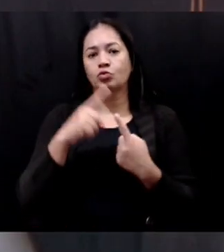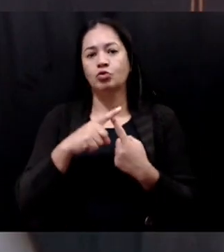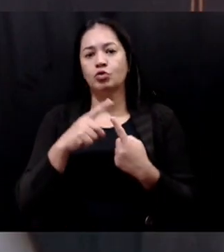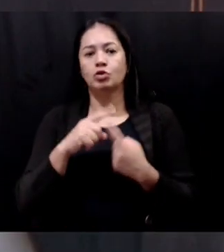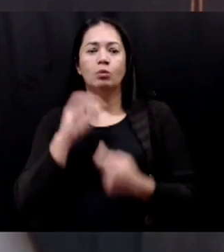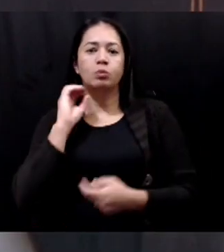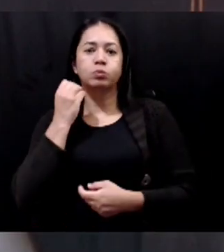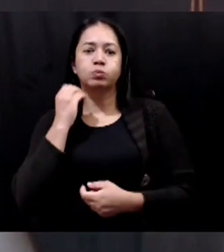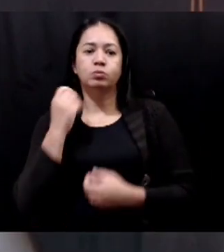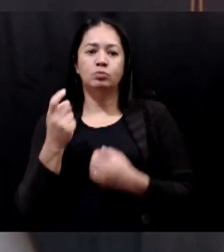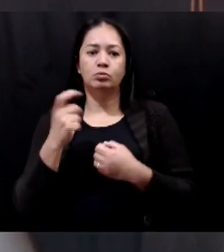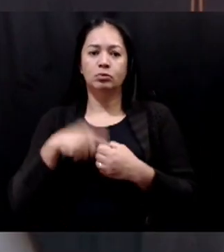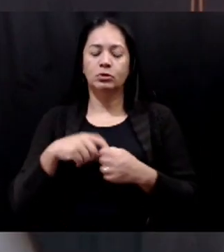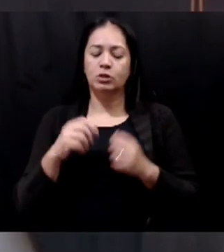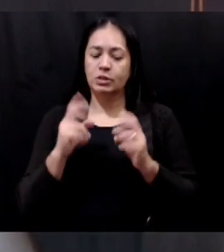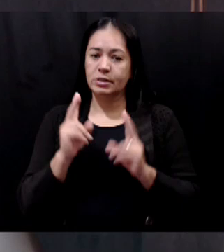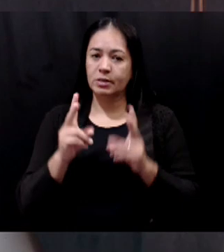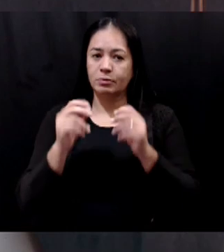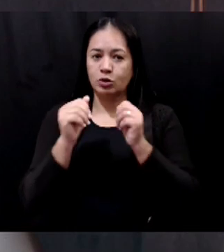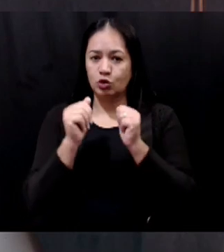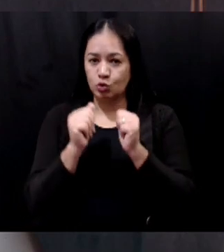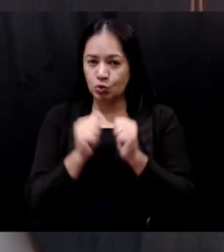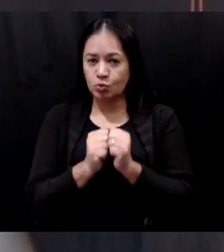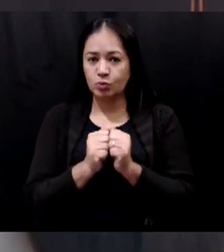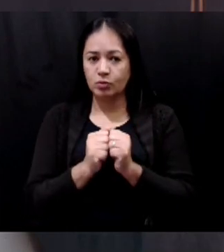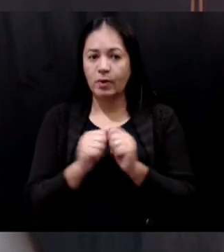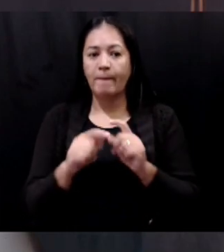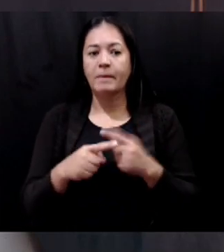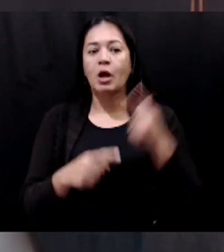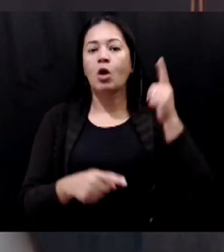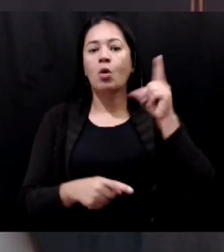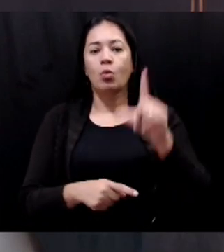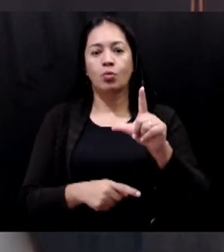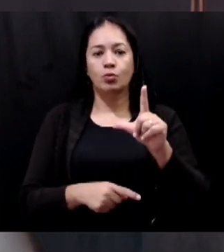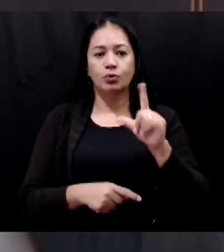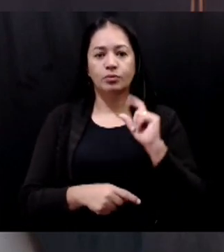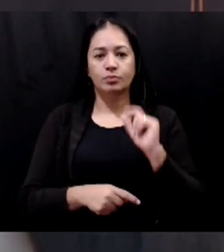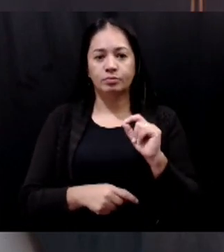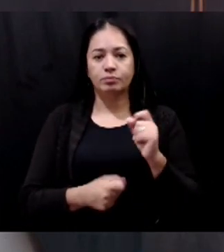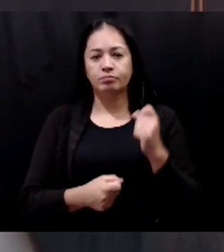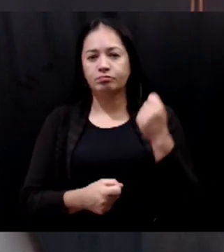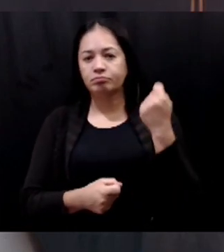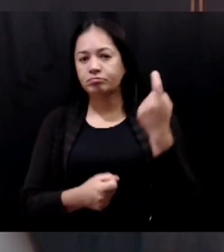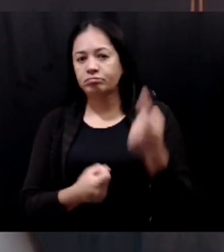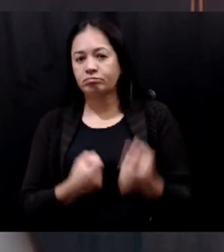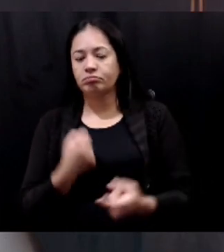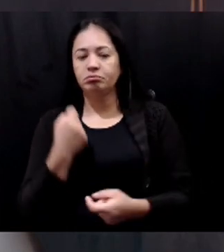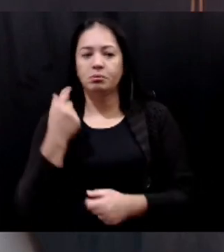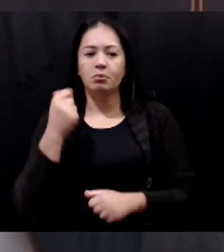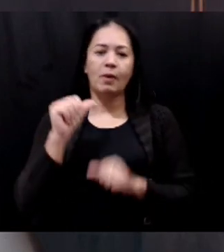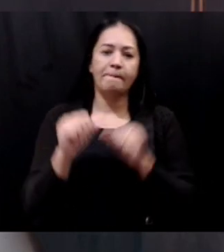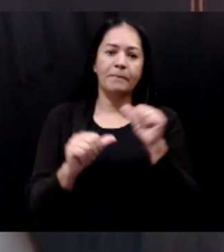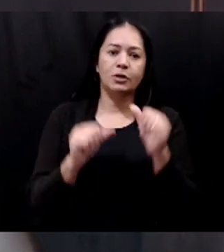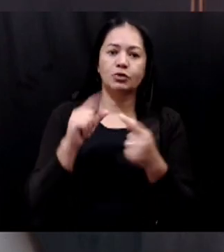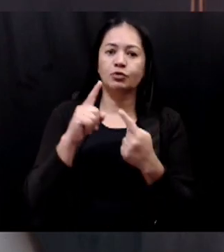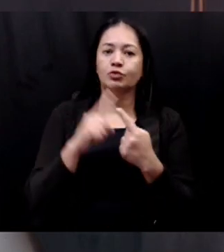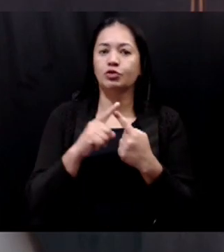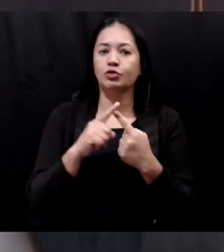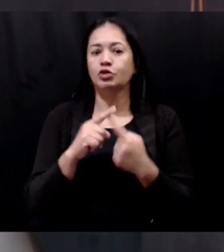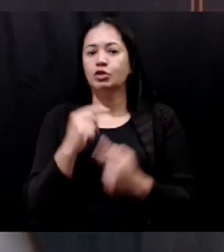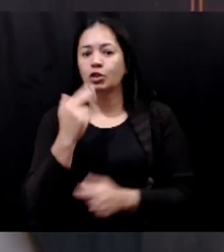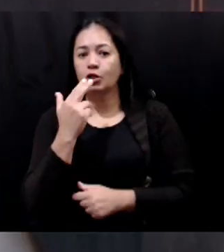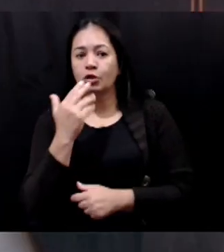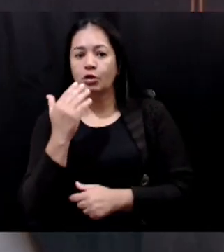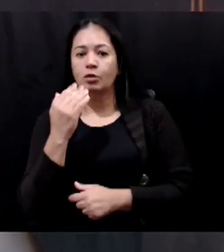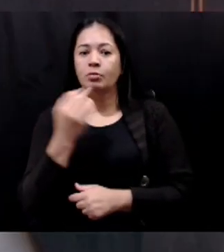com o médico, Sim. mas a gente consegue fazer algumas alterações, alguns tipos de dieta, perfis de dieta